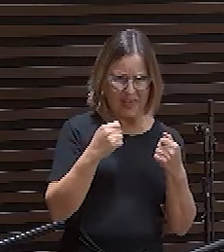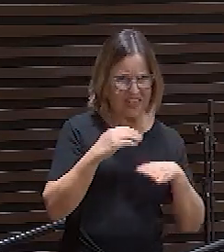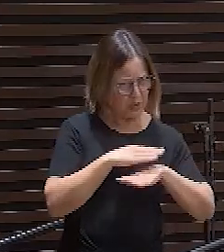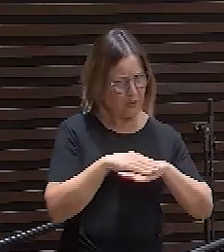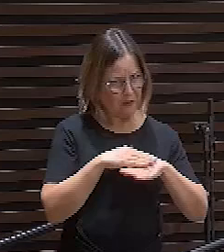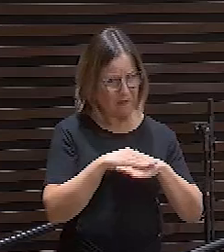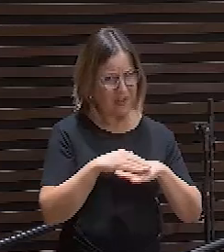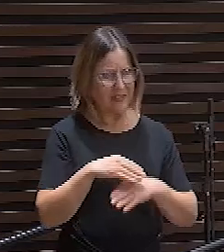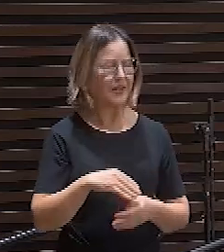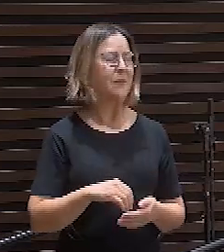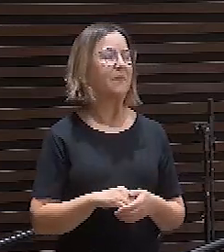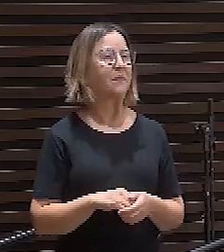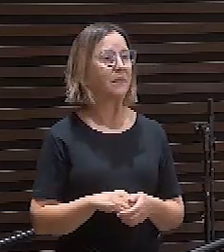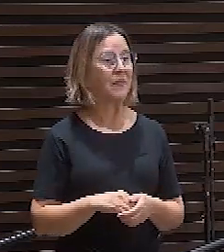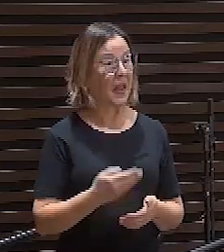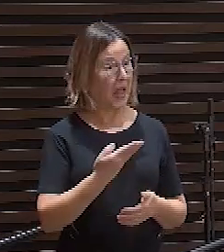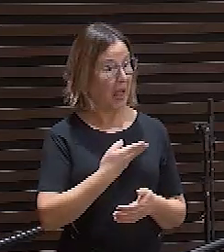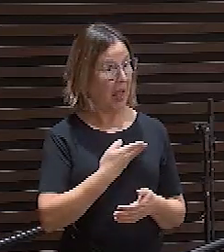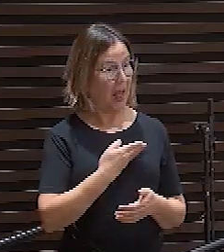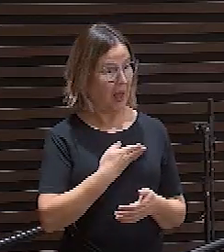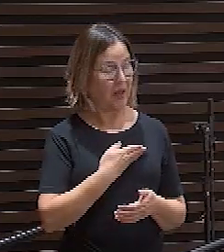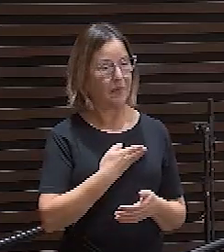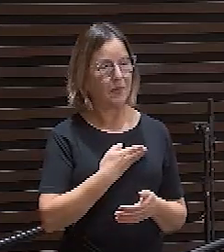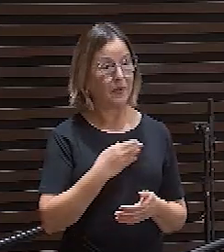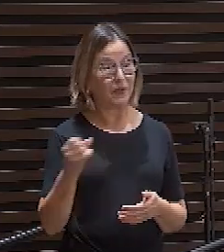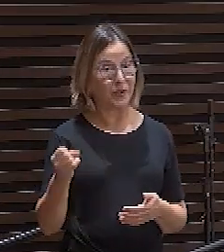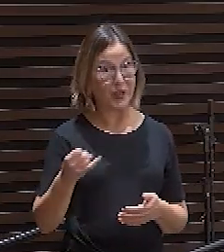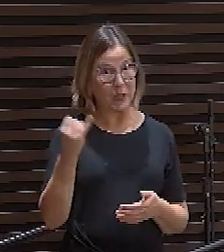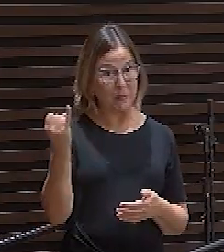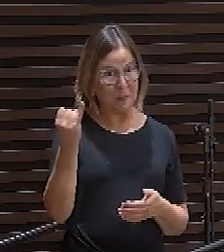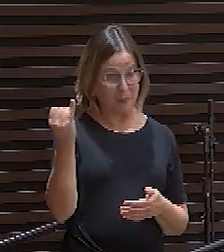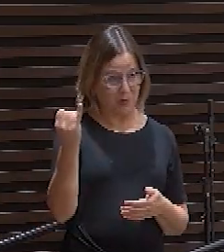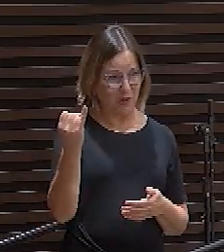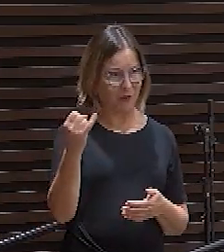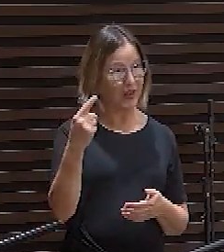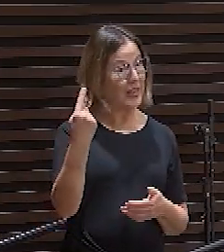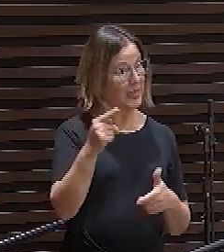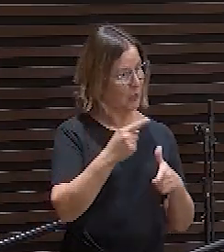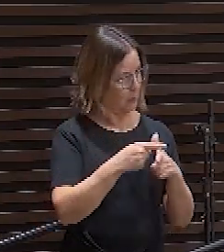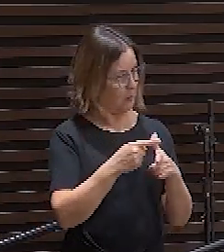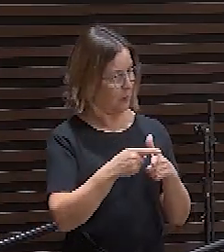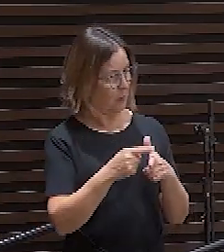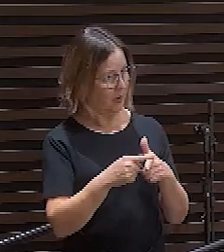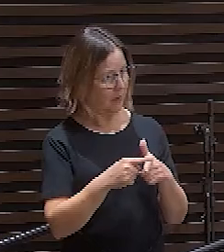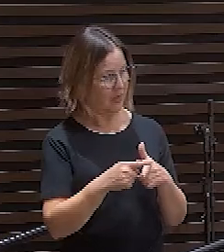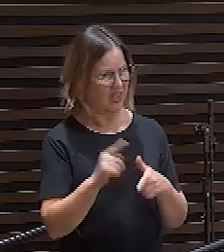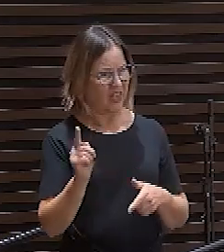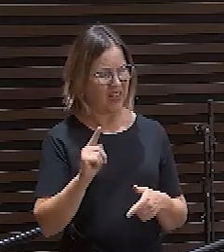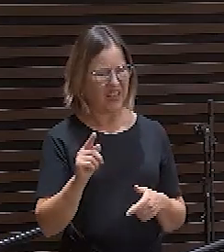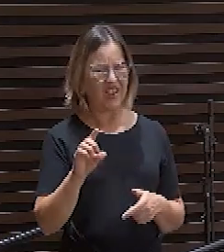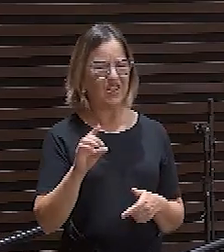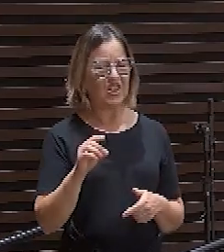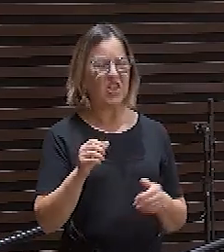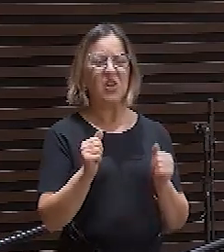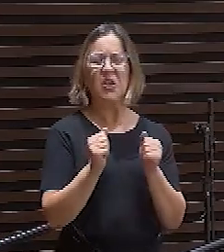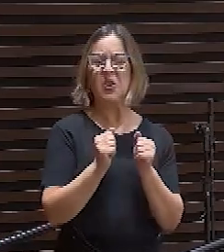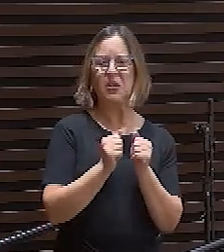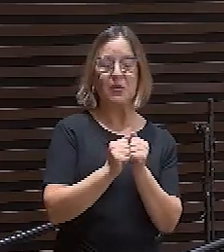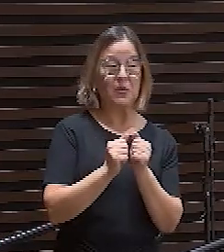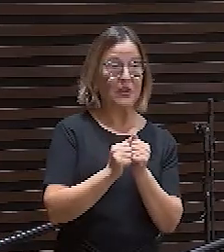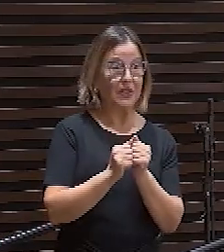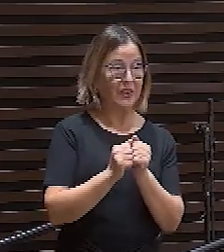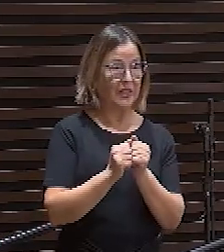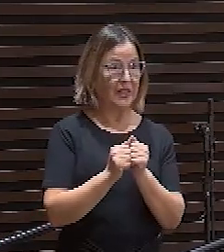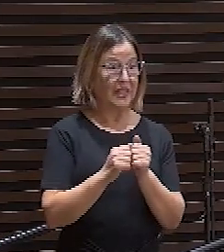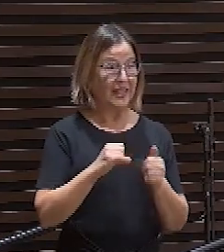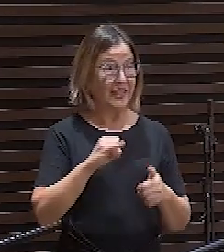é aquele que te dá atenção quando você mais precisa. E não aquele que só está junto quando você está